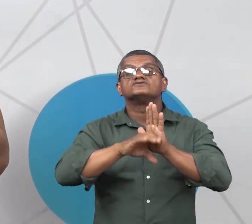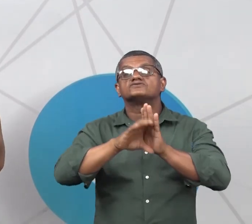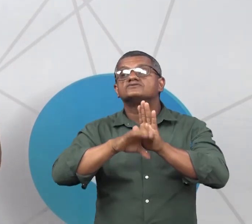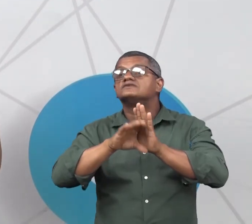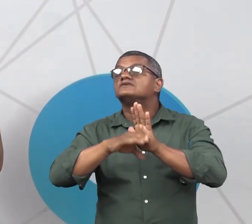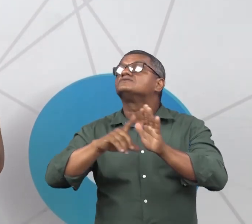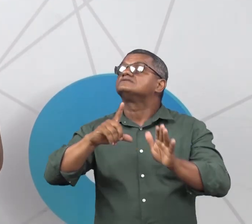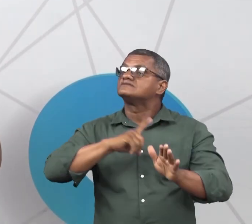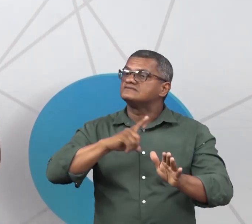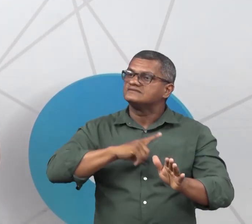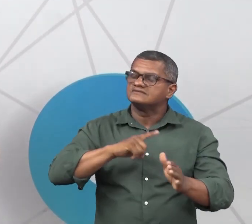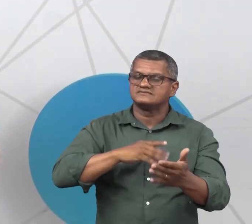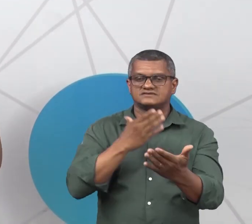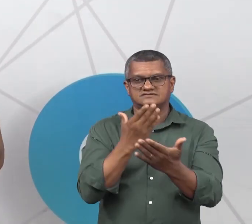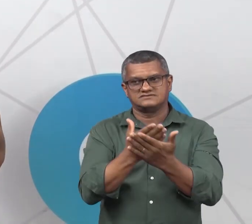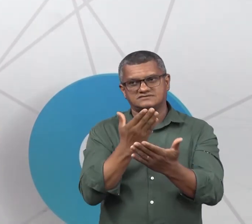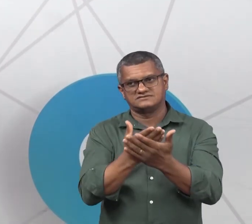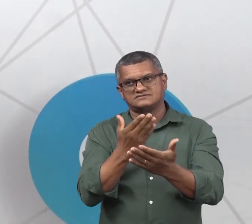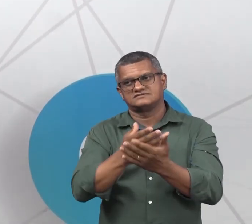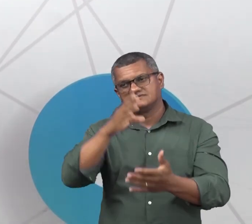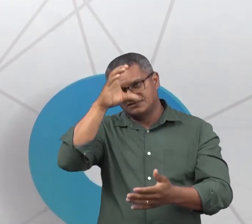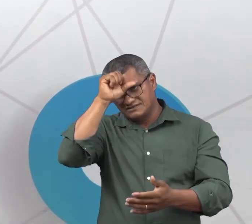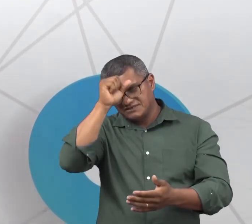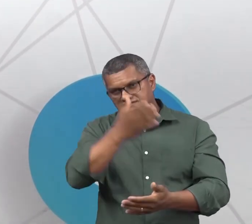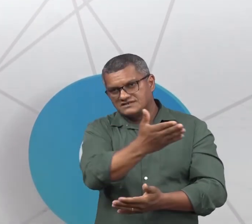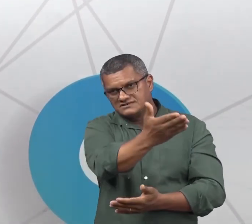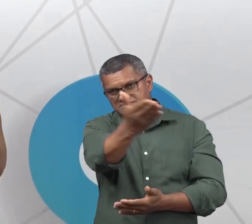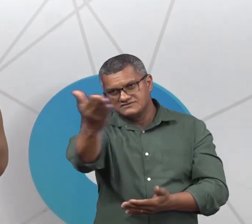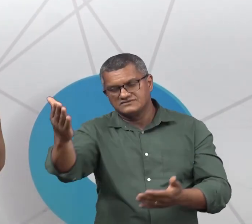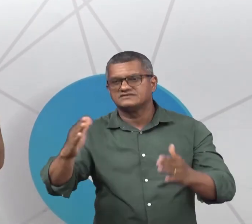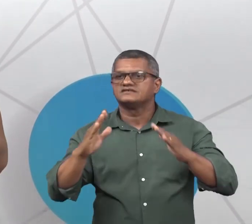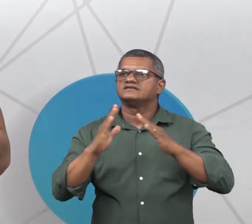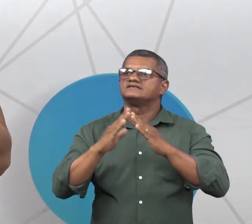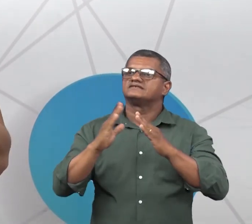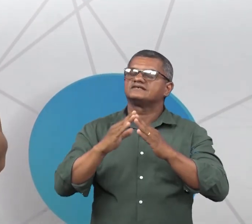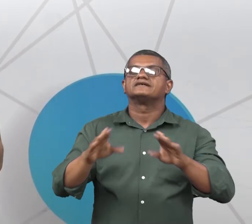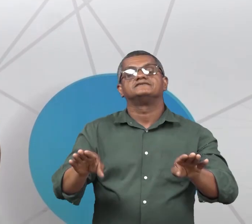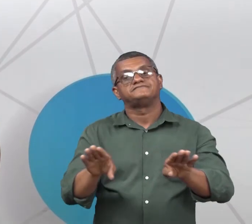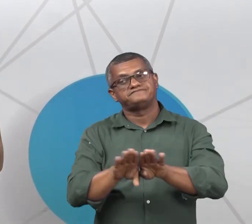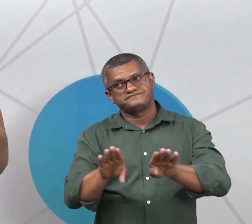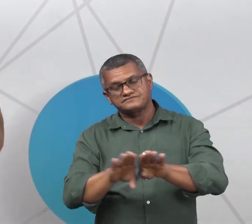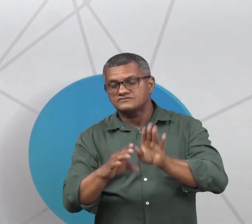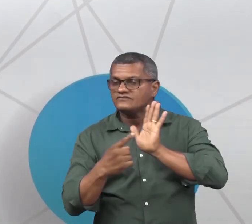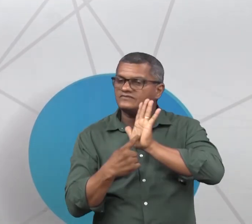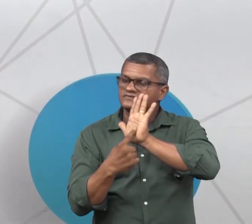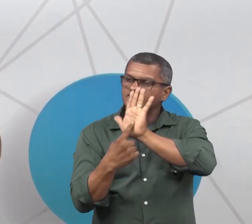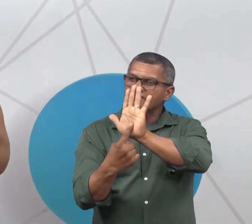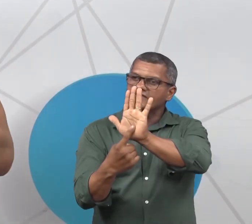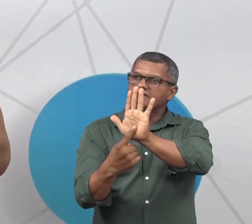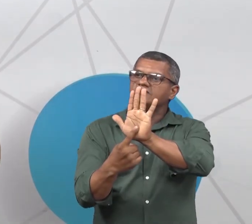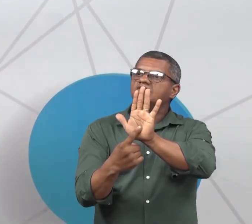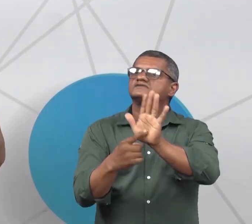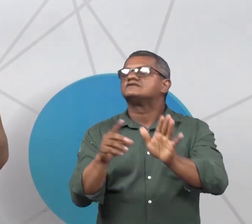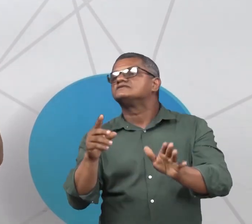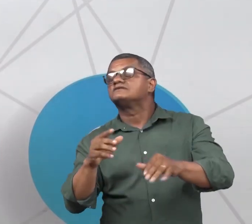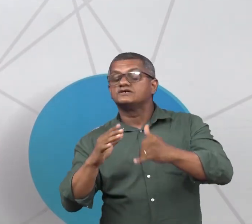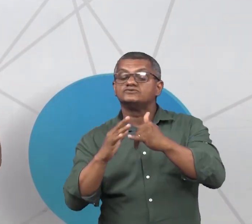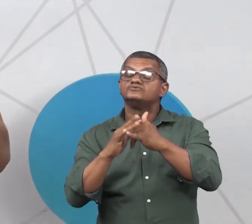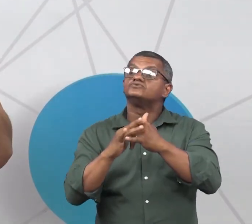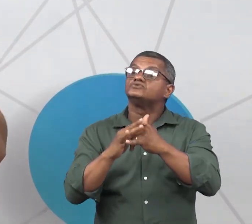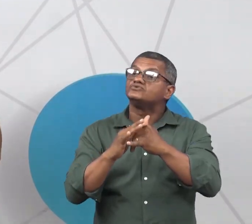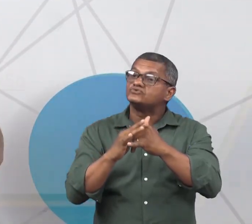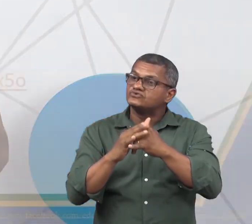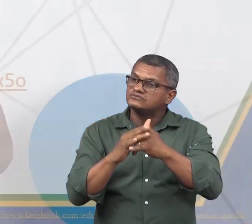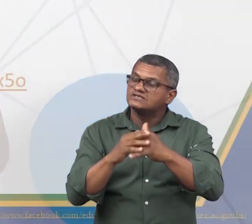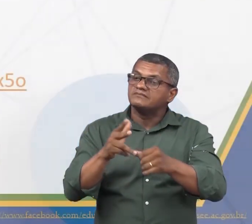vejam os conteúdos disponibilizados para o estudo e o aprendizado de vocês em casa. Também estou aí